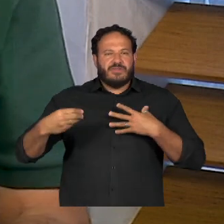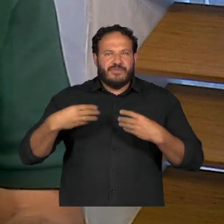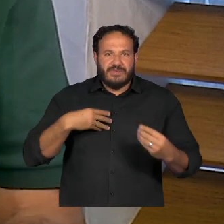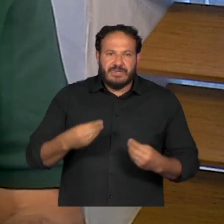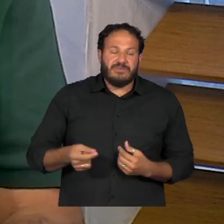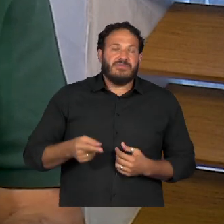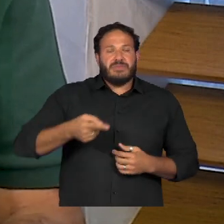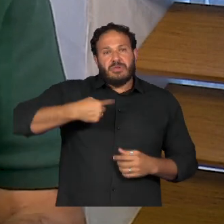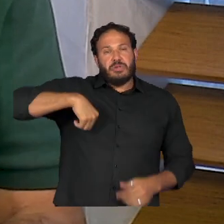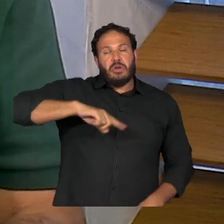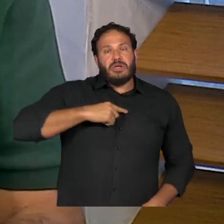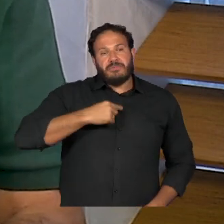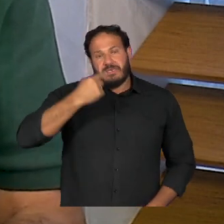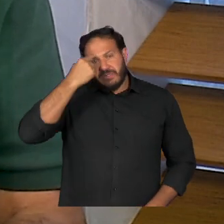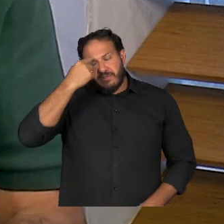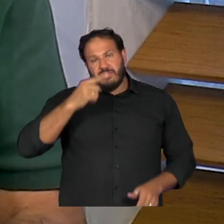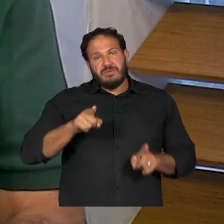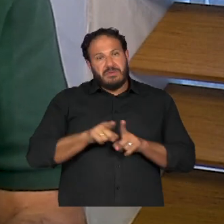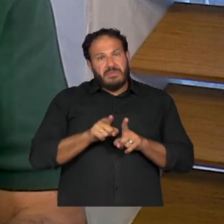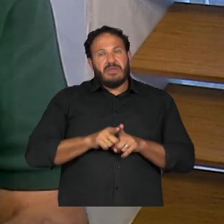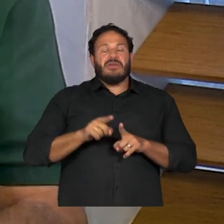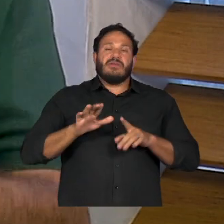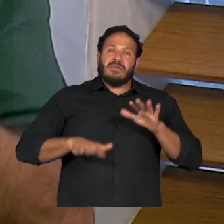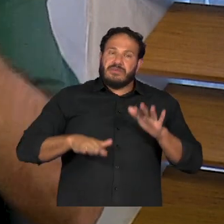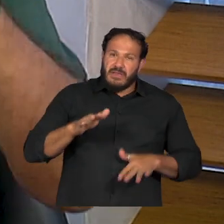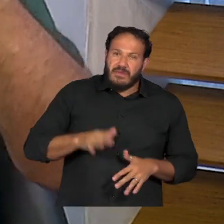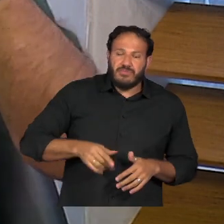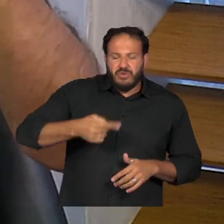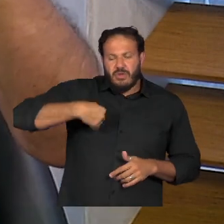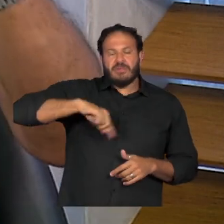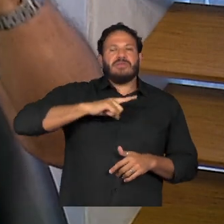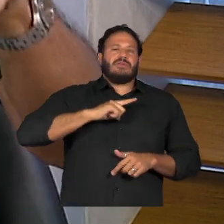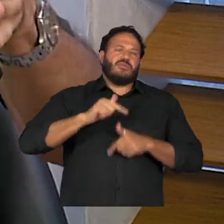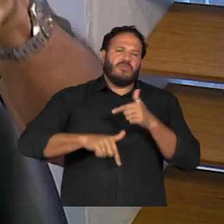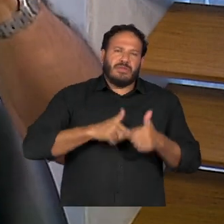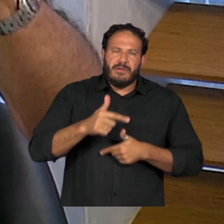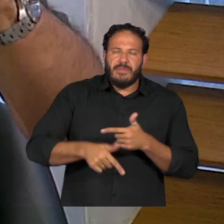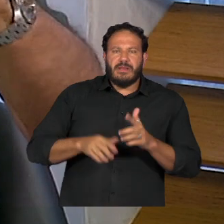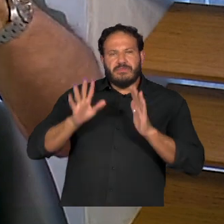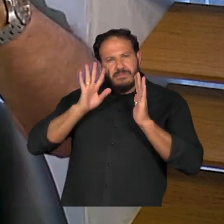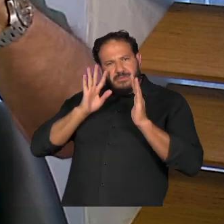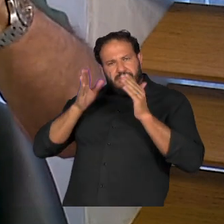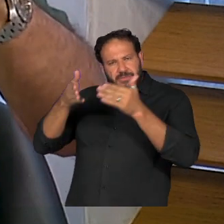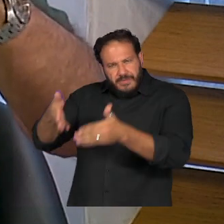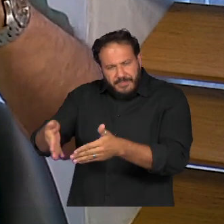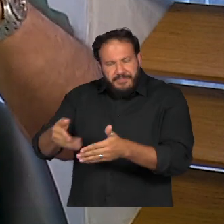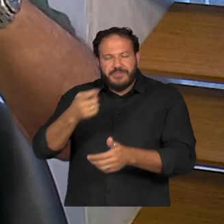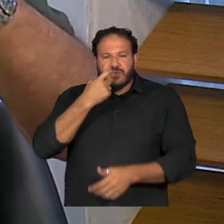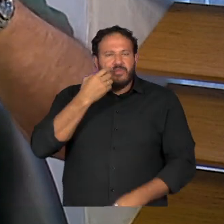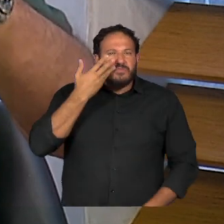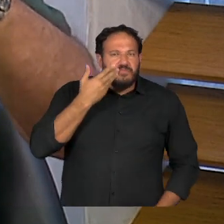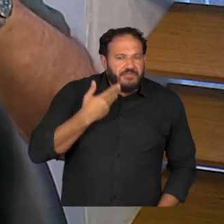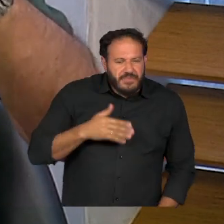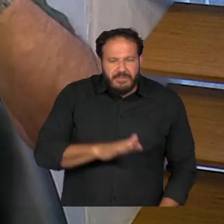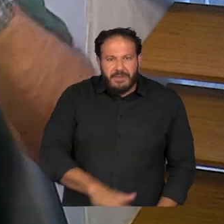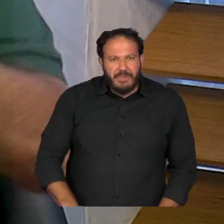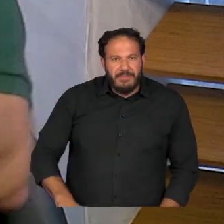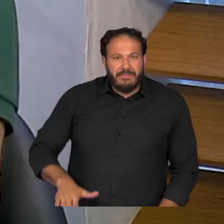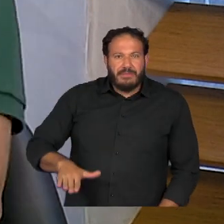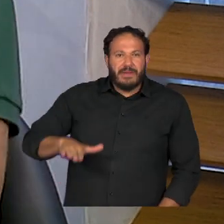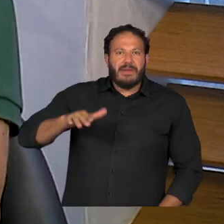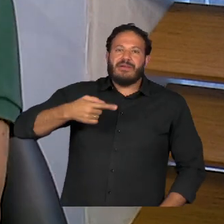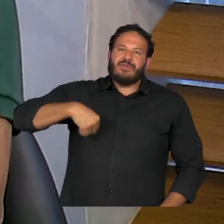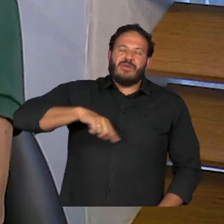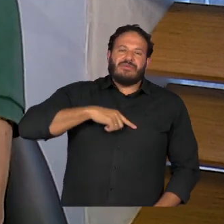pensamos quem sabe até mesmo eh ter um trabalho ionado pra primeira infância que é a parte que nós ainda não